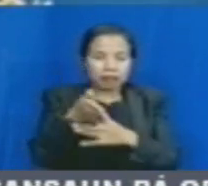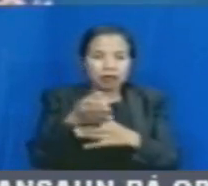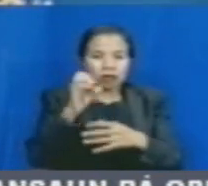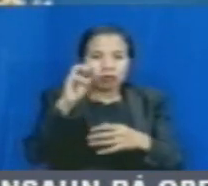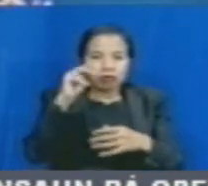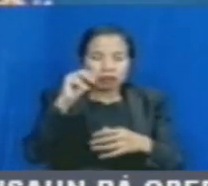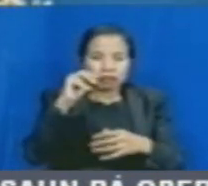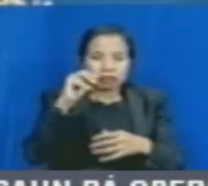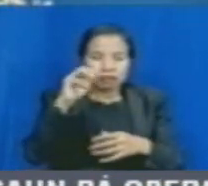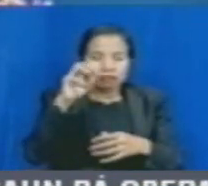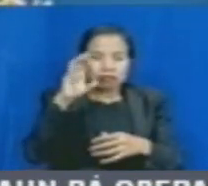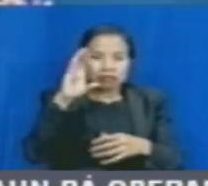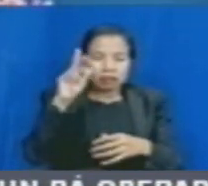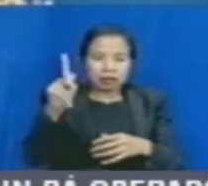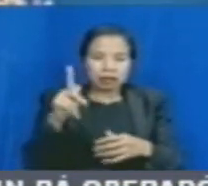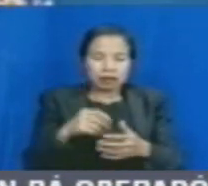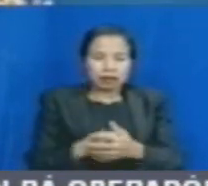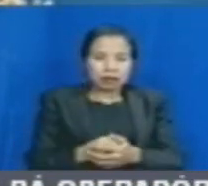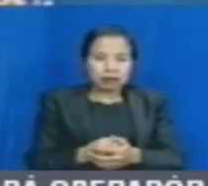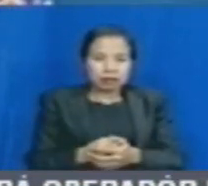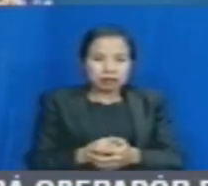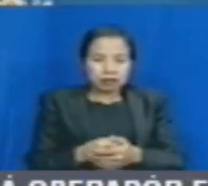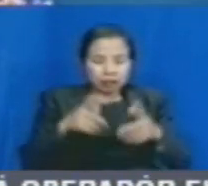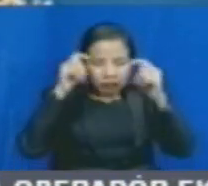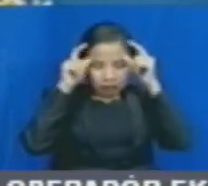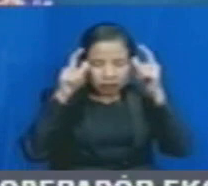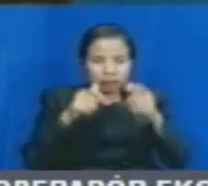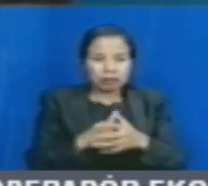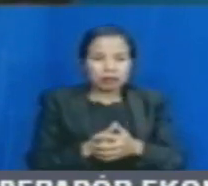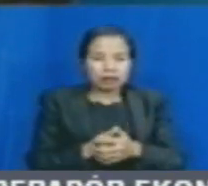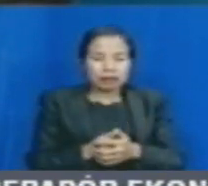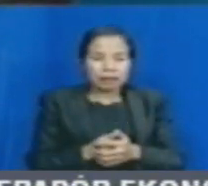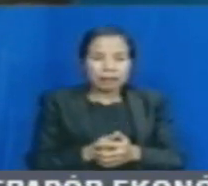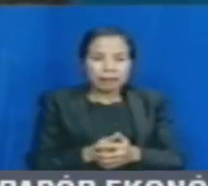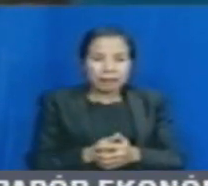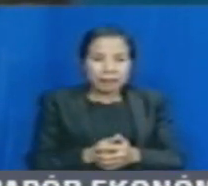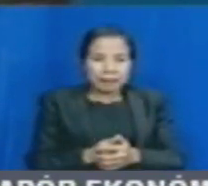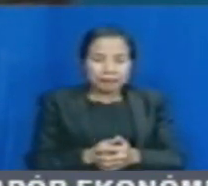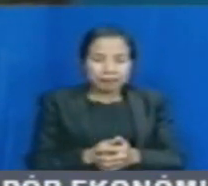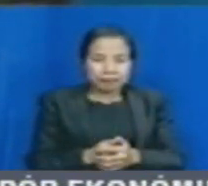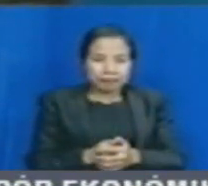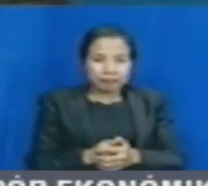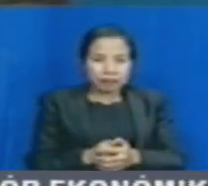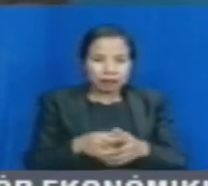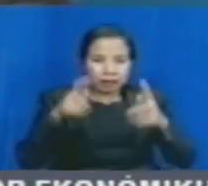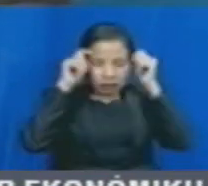para qual é a tua vantagem para a integração de Timor-Leste para a organização regional? Timor-Leste tem a